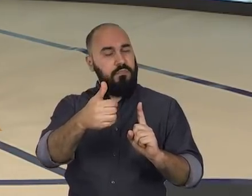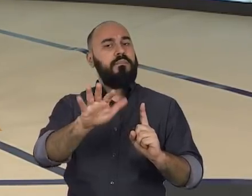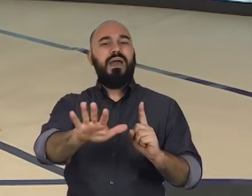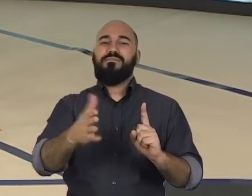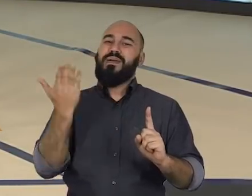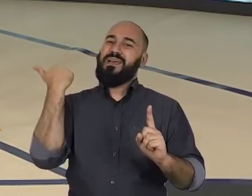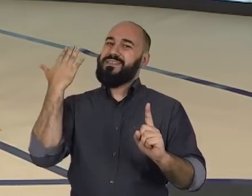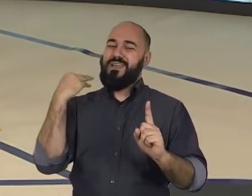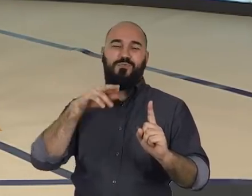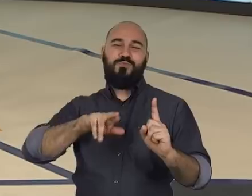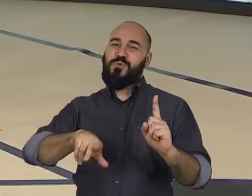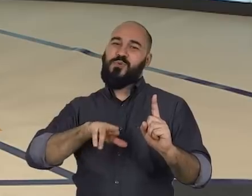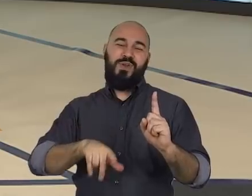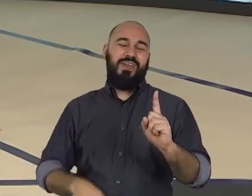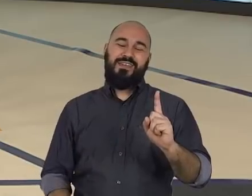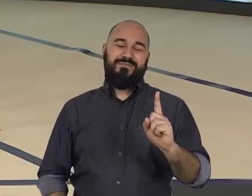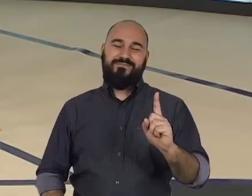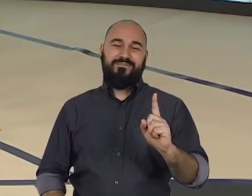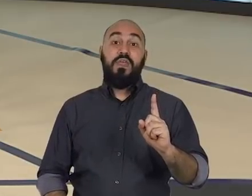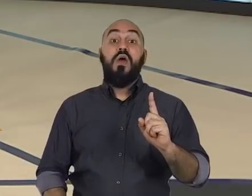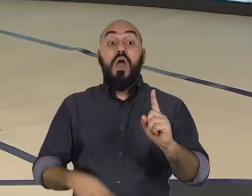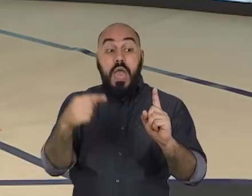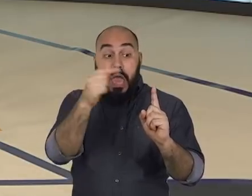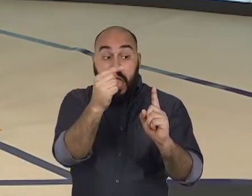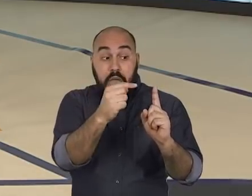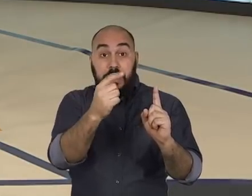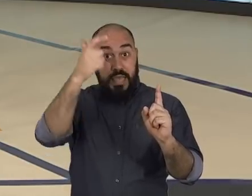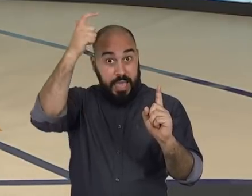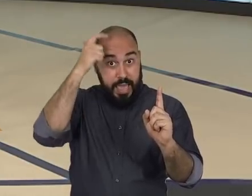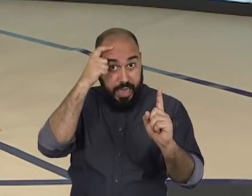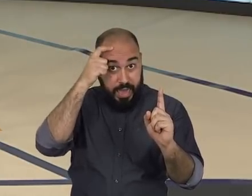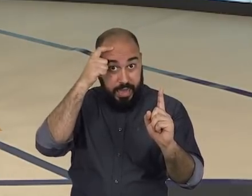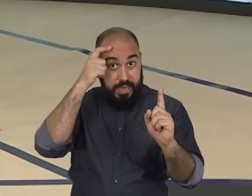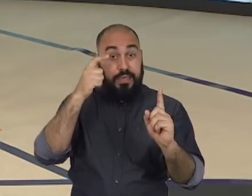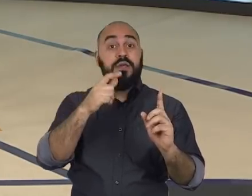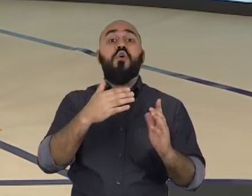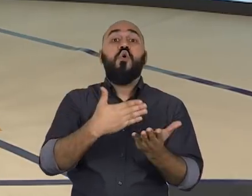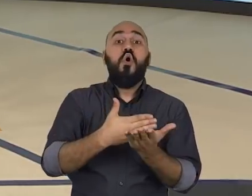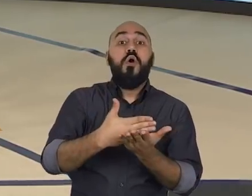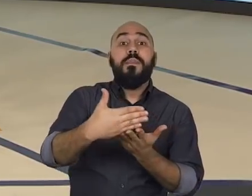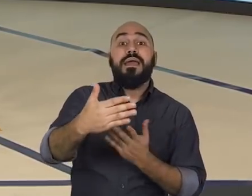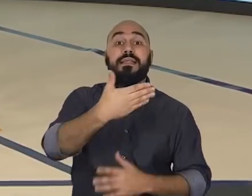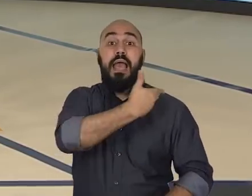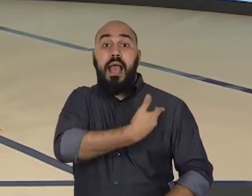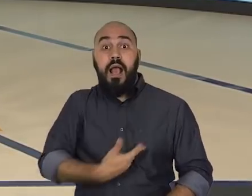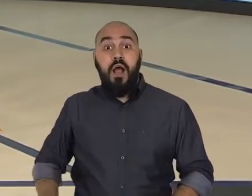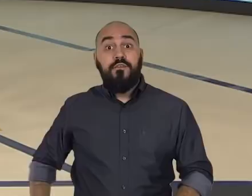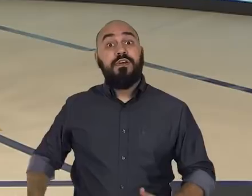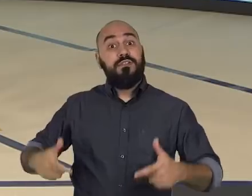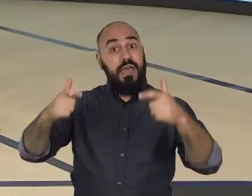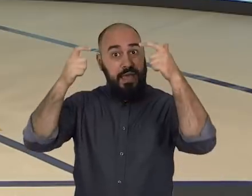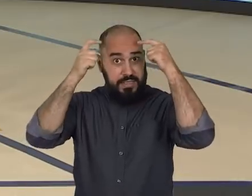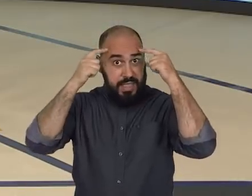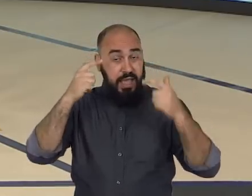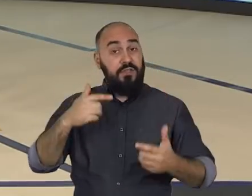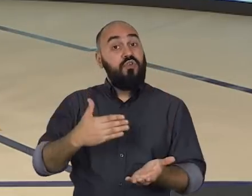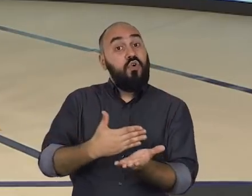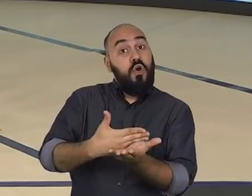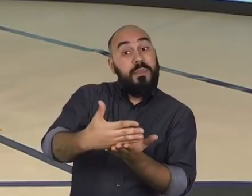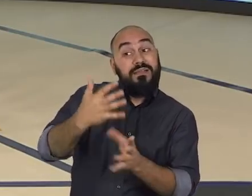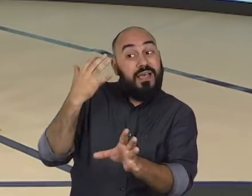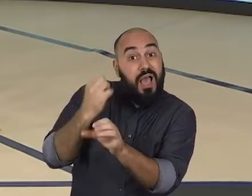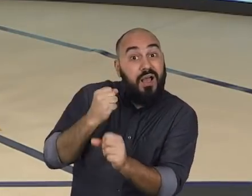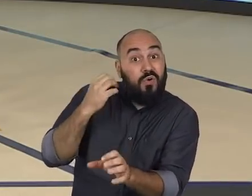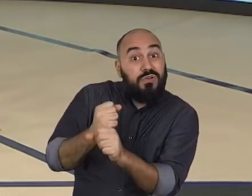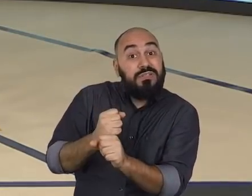no passado. O 1º ano de qualquer reinado só começaria a ser contado a partir do